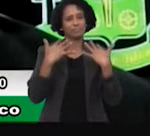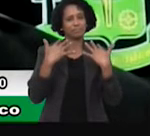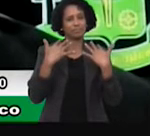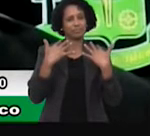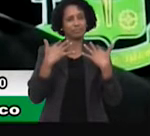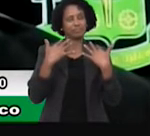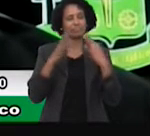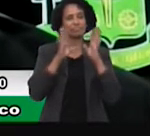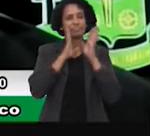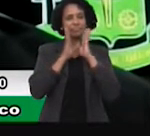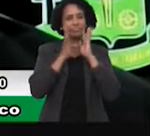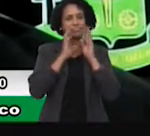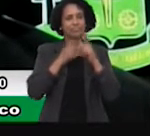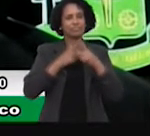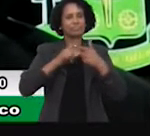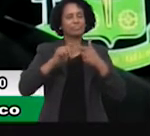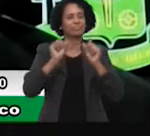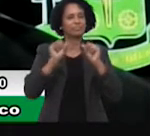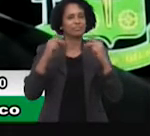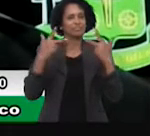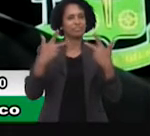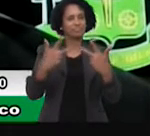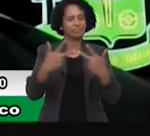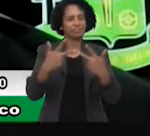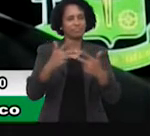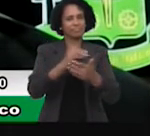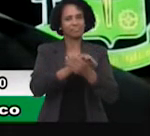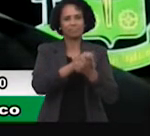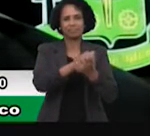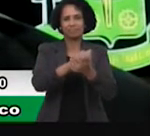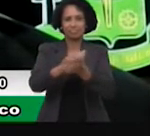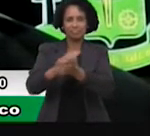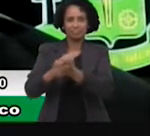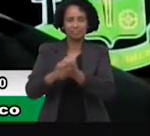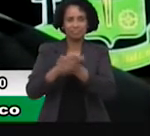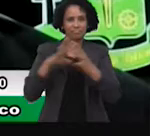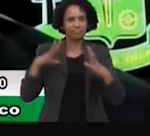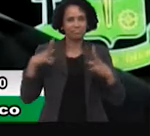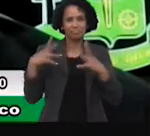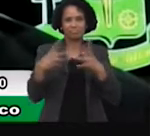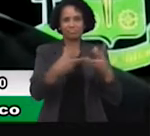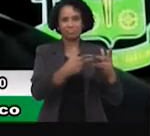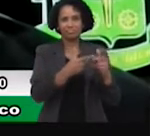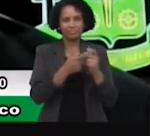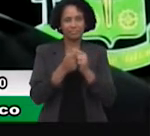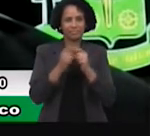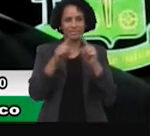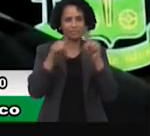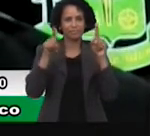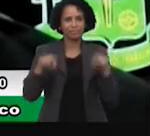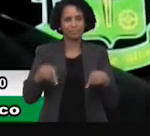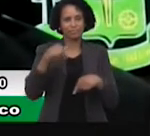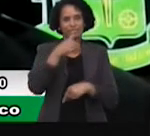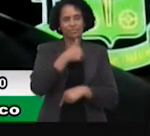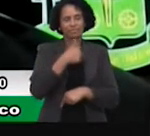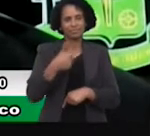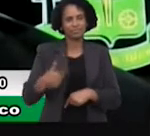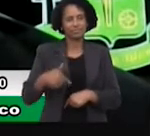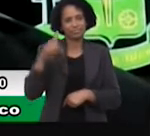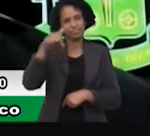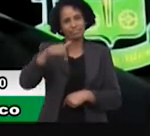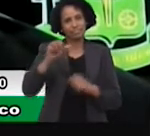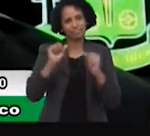Facebook. Vou cumprimentar aqui a todos os funcionários dessa casa também. Vou solicitar o meu amigo, nobre